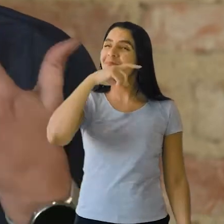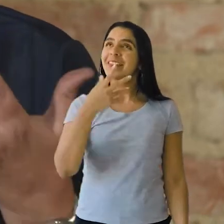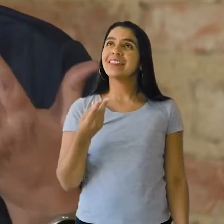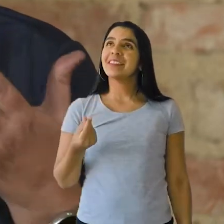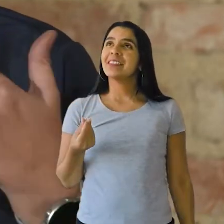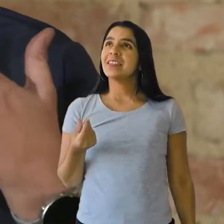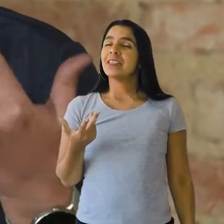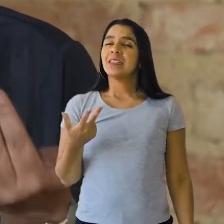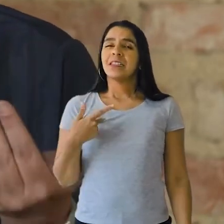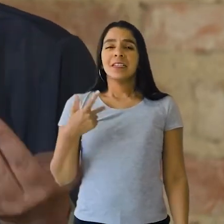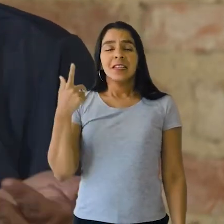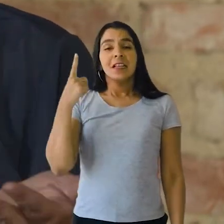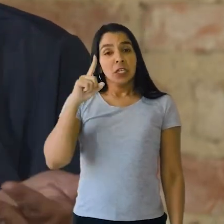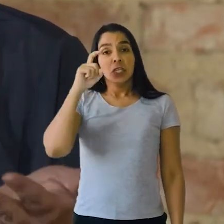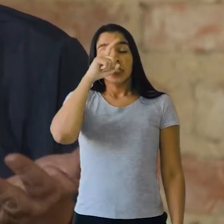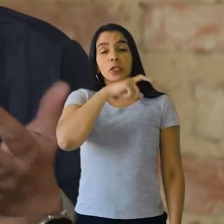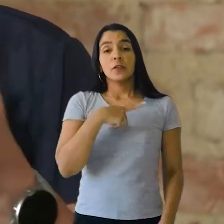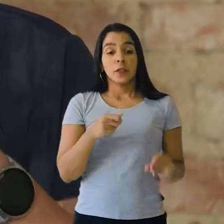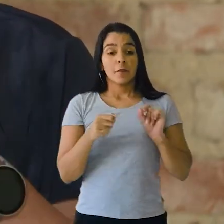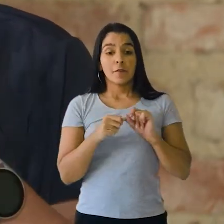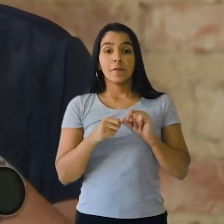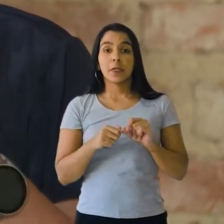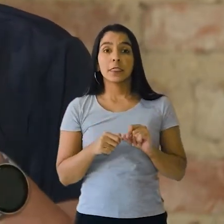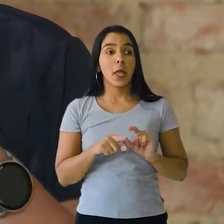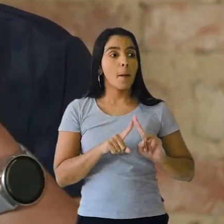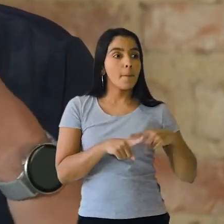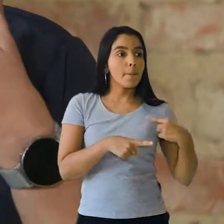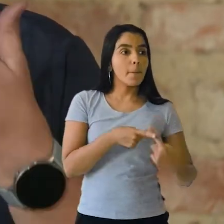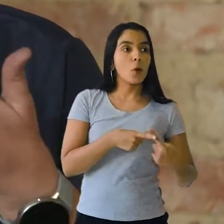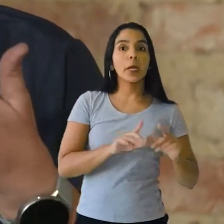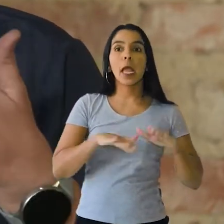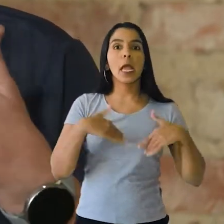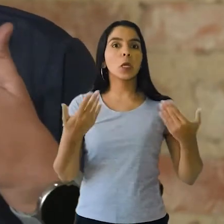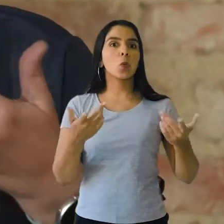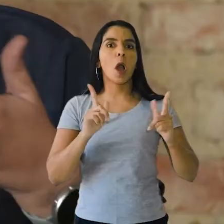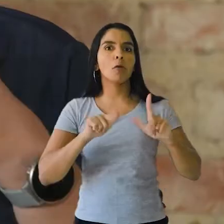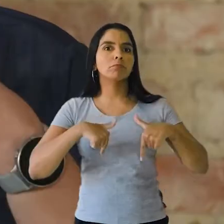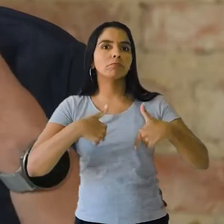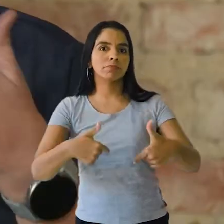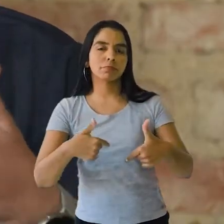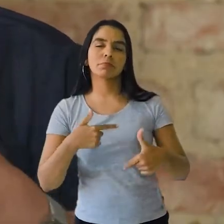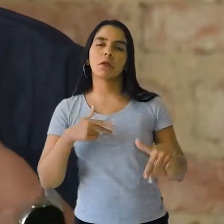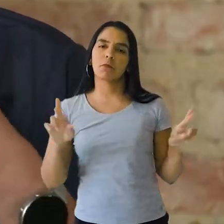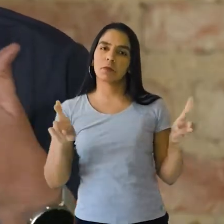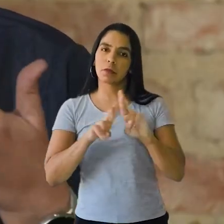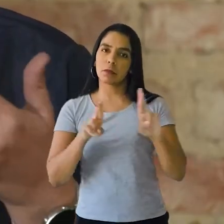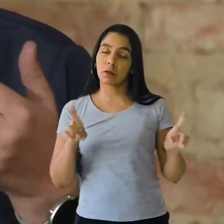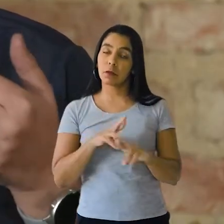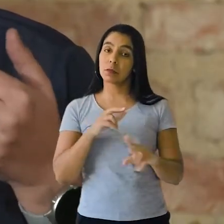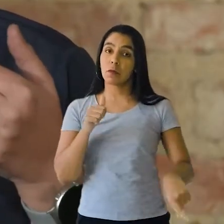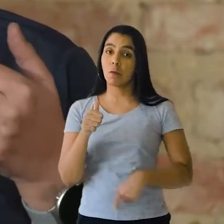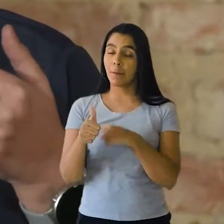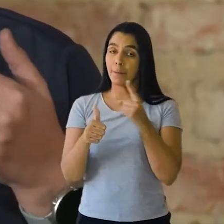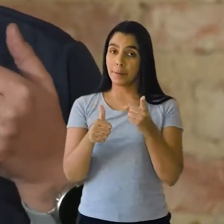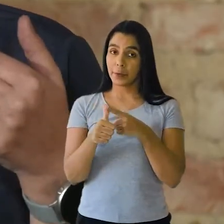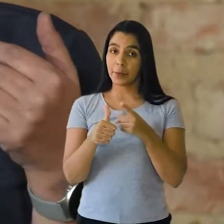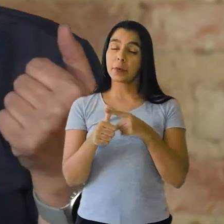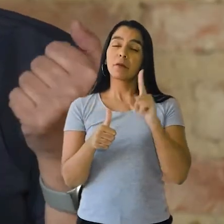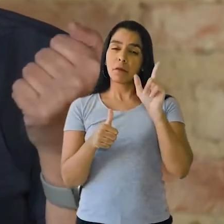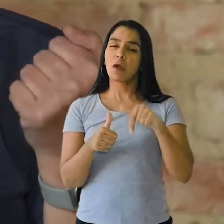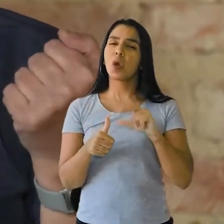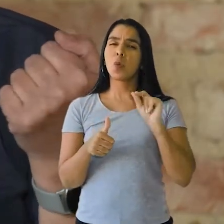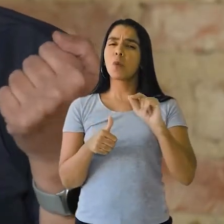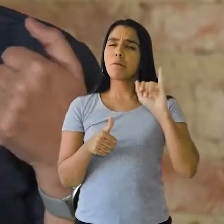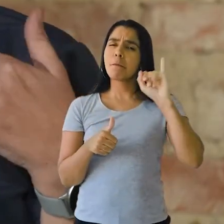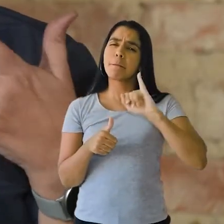que de alguma forma é até difícil estabelecer causas e efeitos nessa relação. Então, Então, o